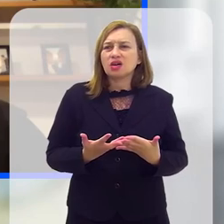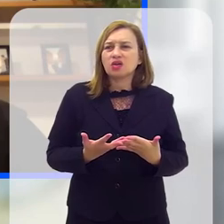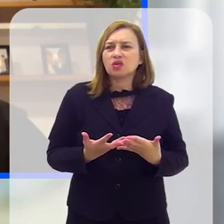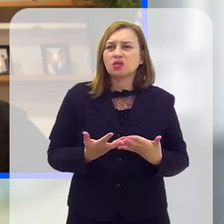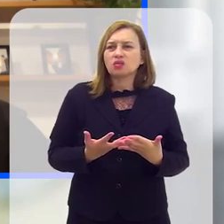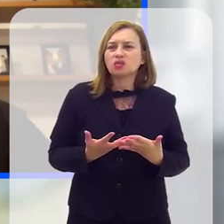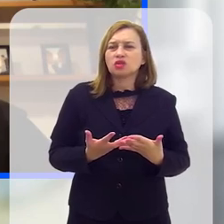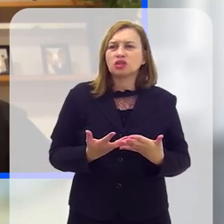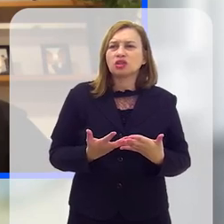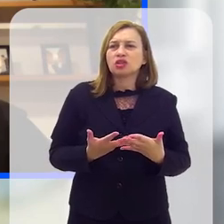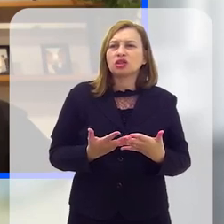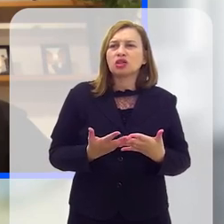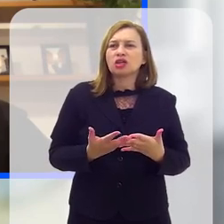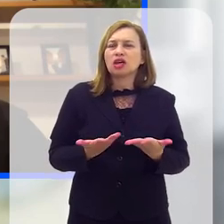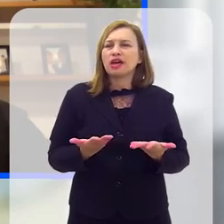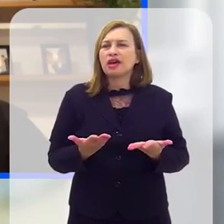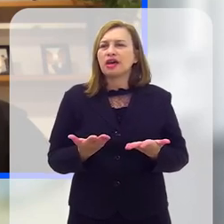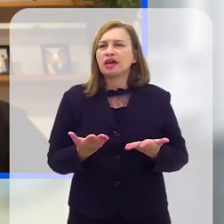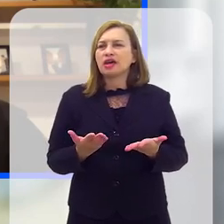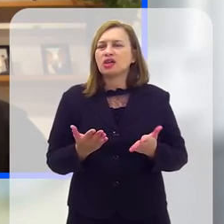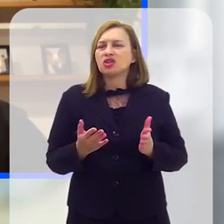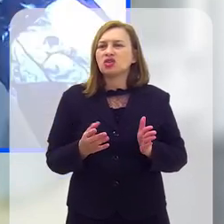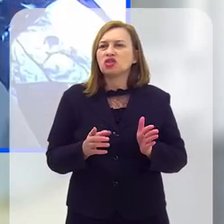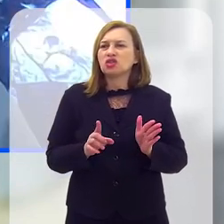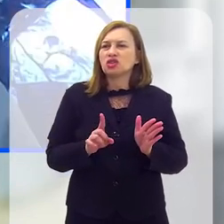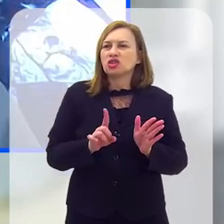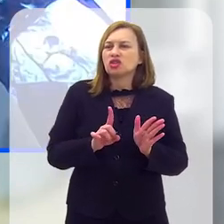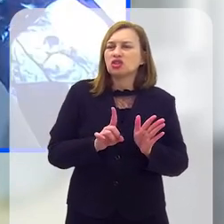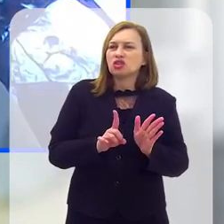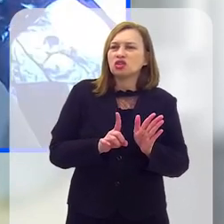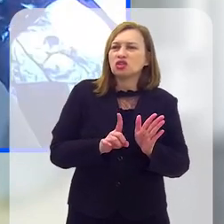condições de remuneração pela